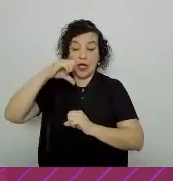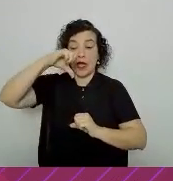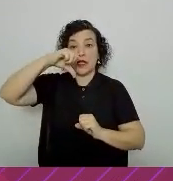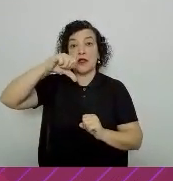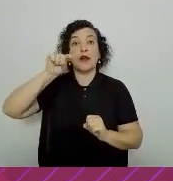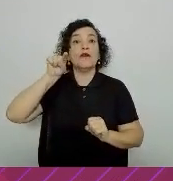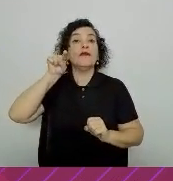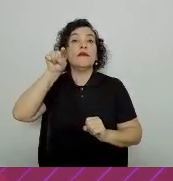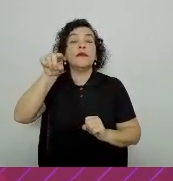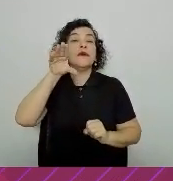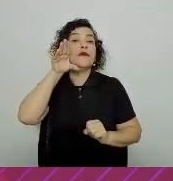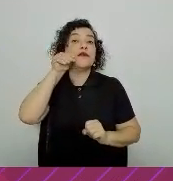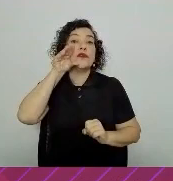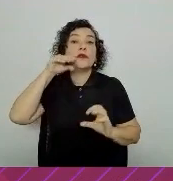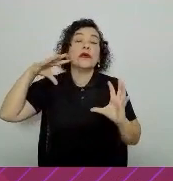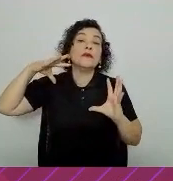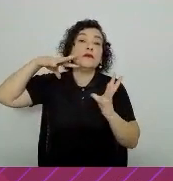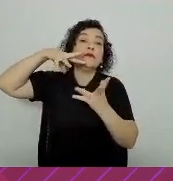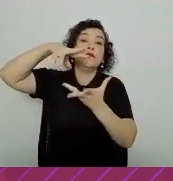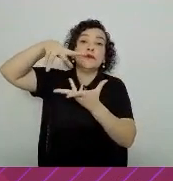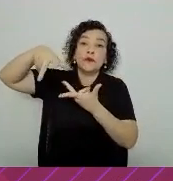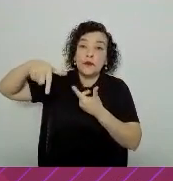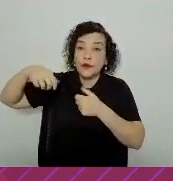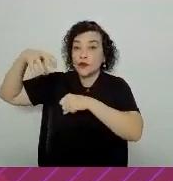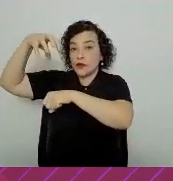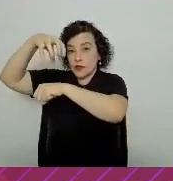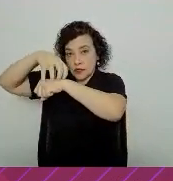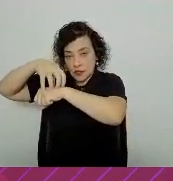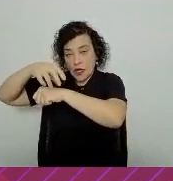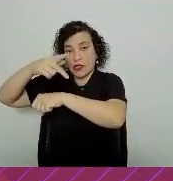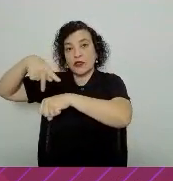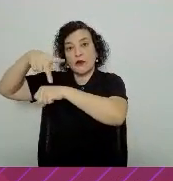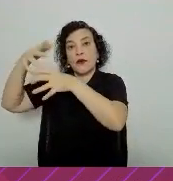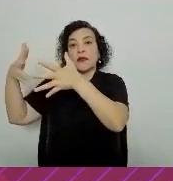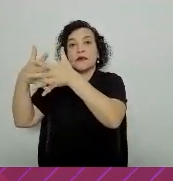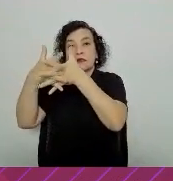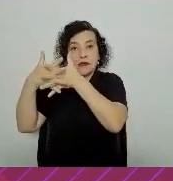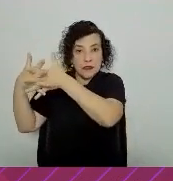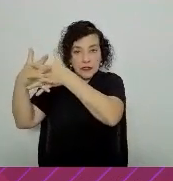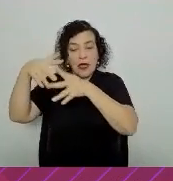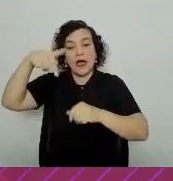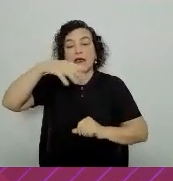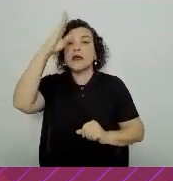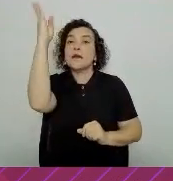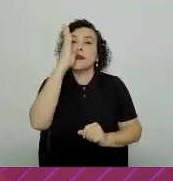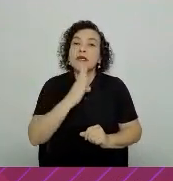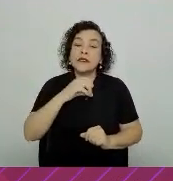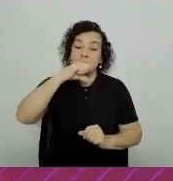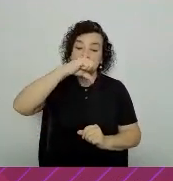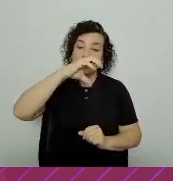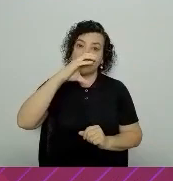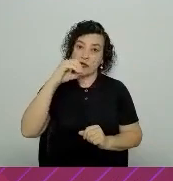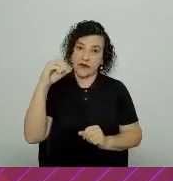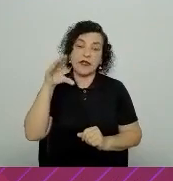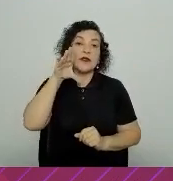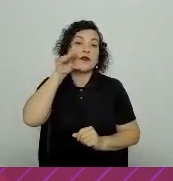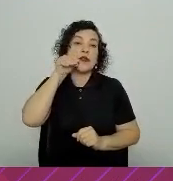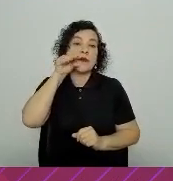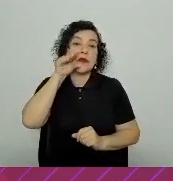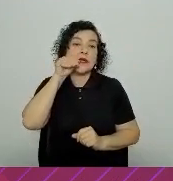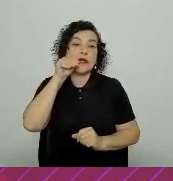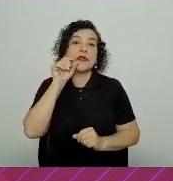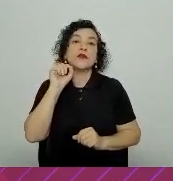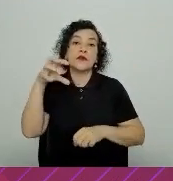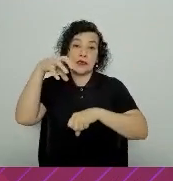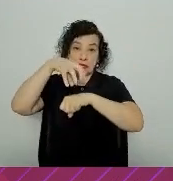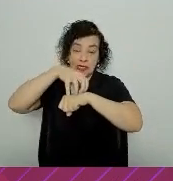colaboradores no mundo sede nos Estados Unidos aqui no Brasil 900 colaboradora colaboradores concede